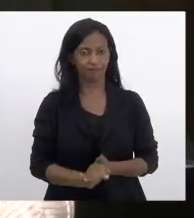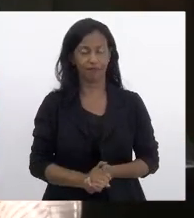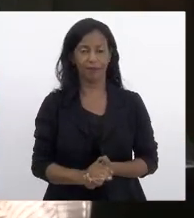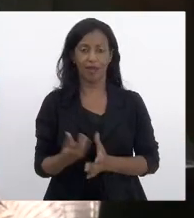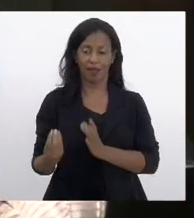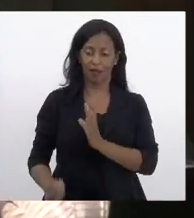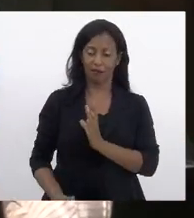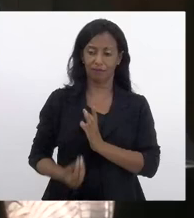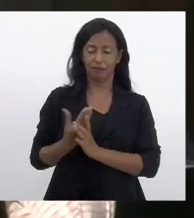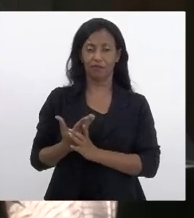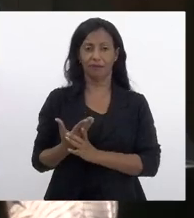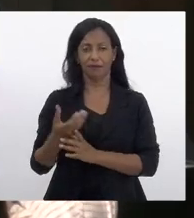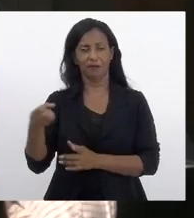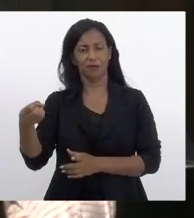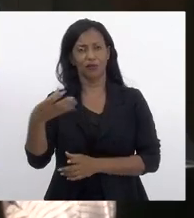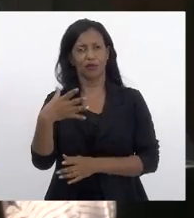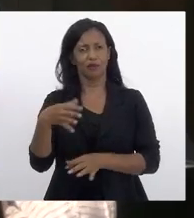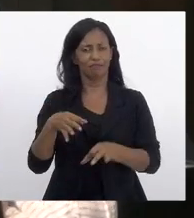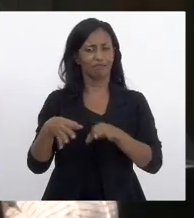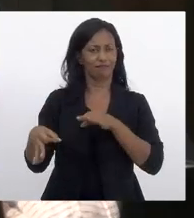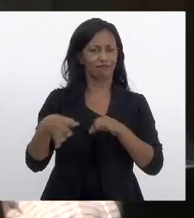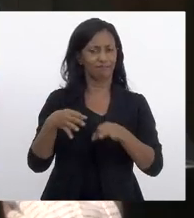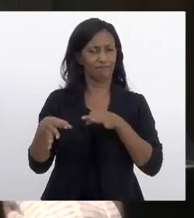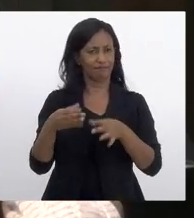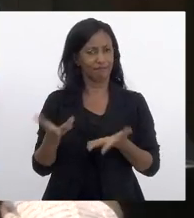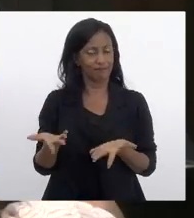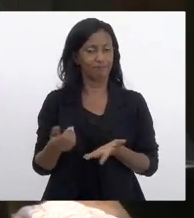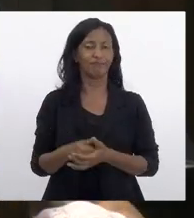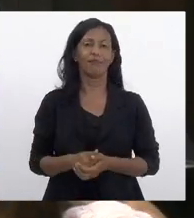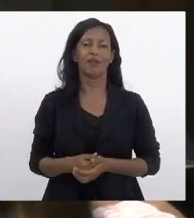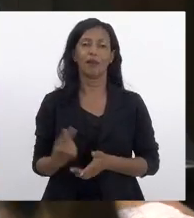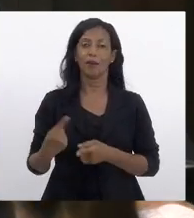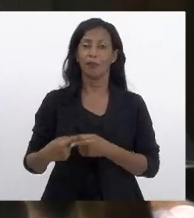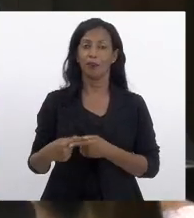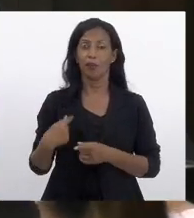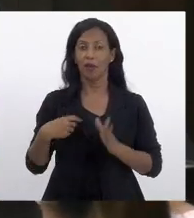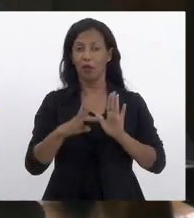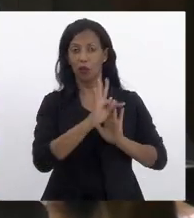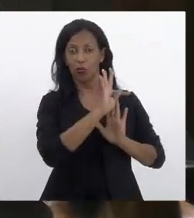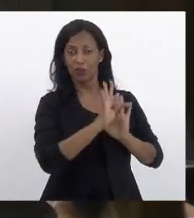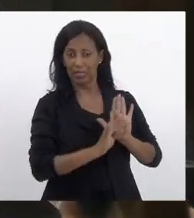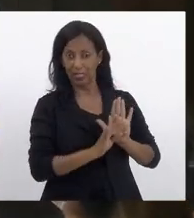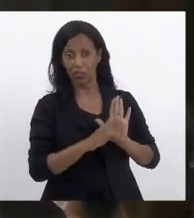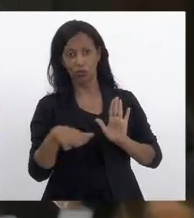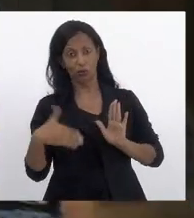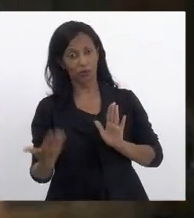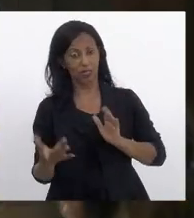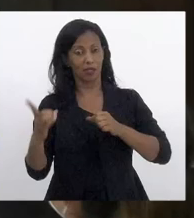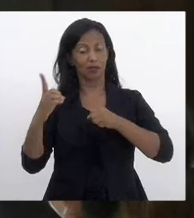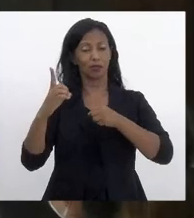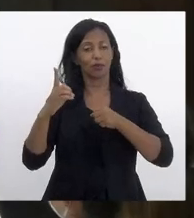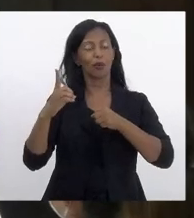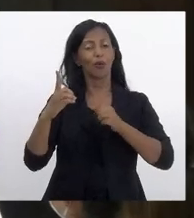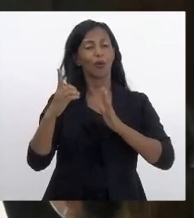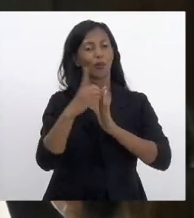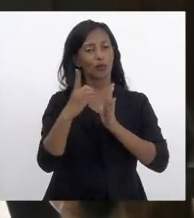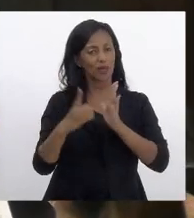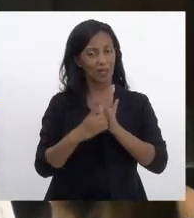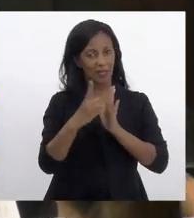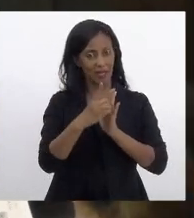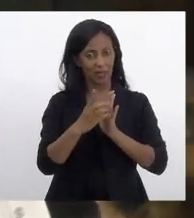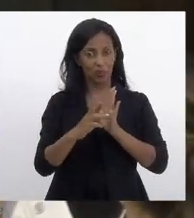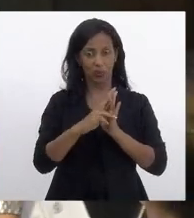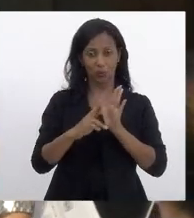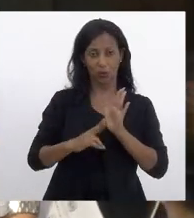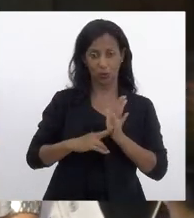surja essa nova medida compensatória, porque os textos, tanto o decreto do governador quanto a resolução do